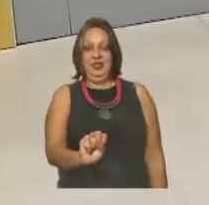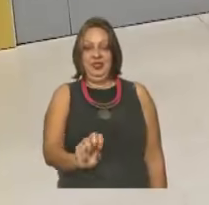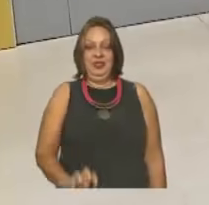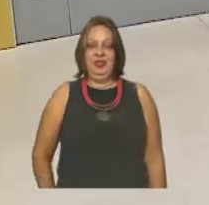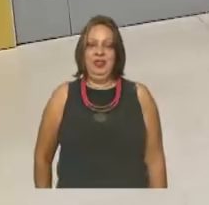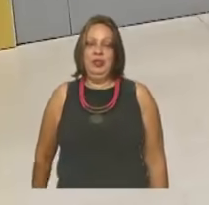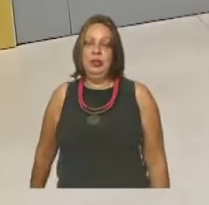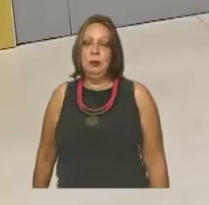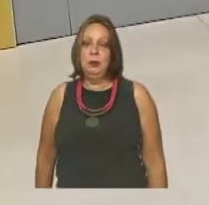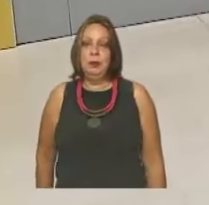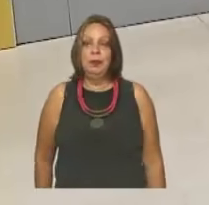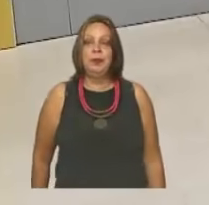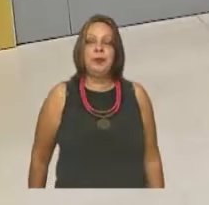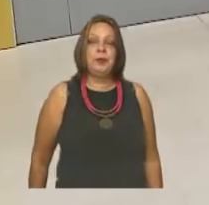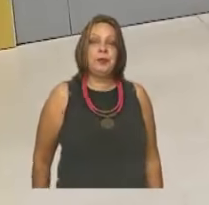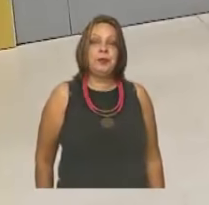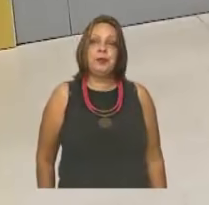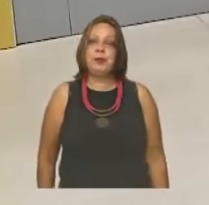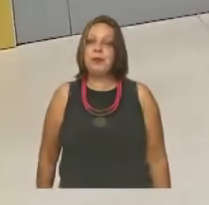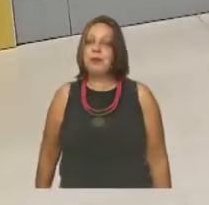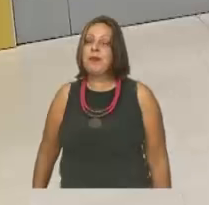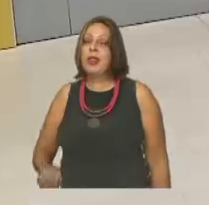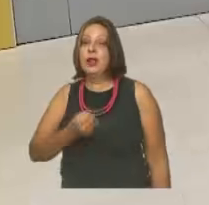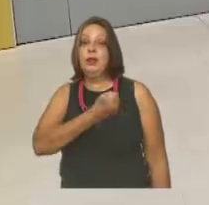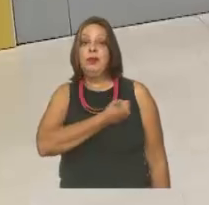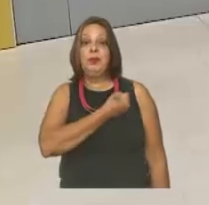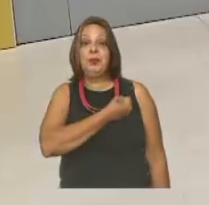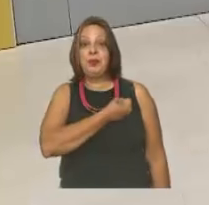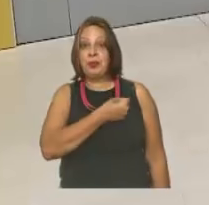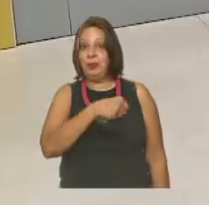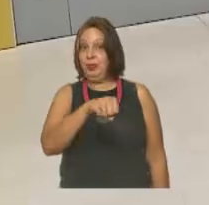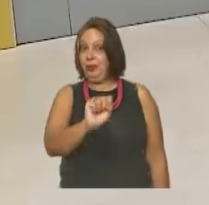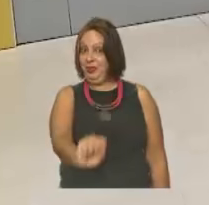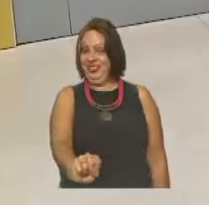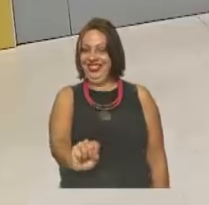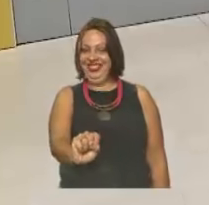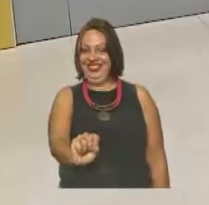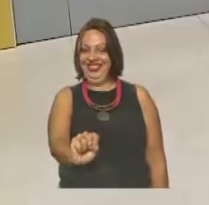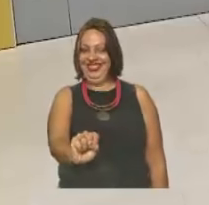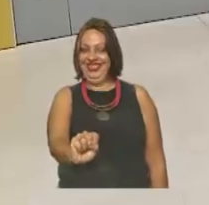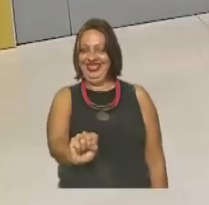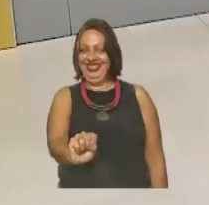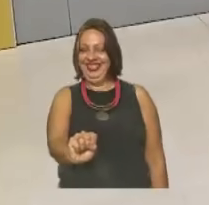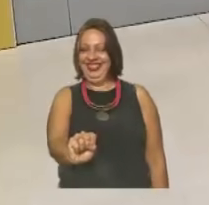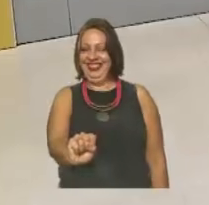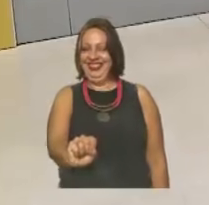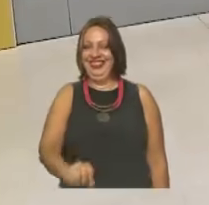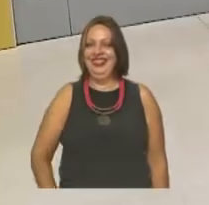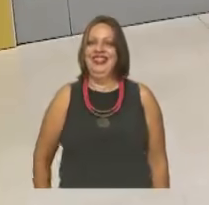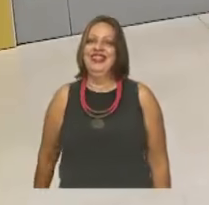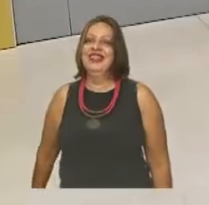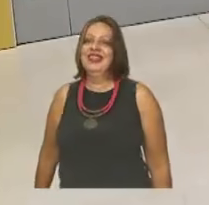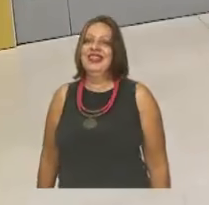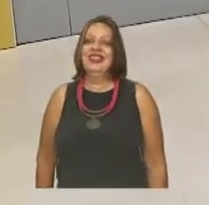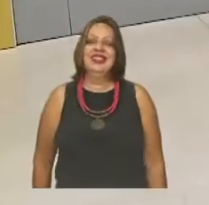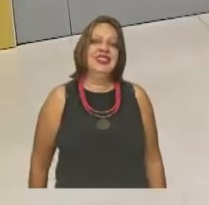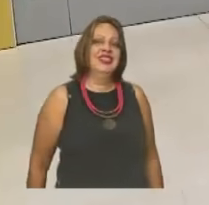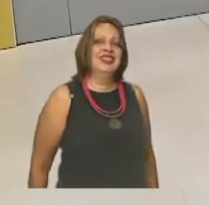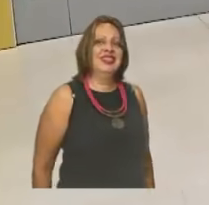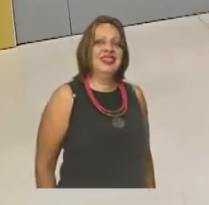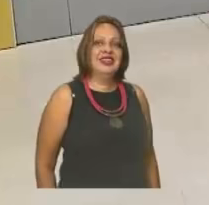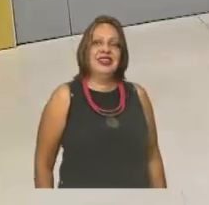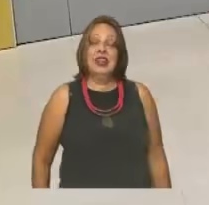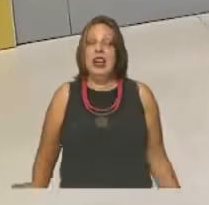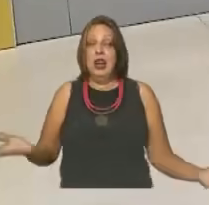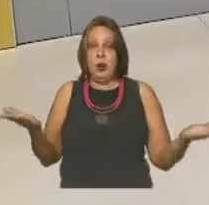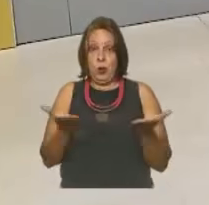58. Vem bolinha, chama, chama que ela vem. Número 8, número 8, marque aí número 8, número 8.